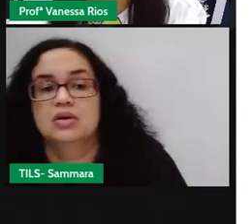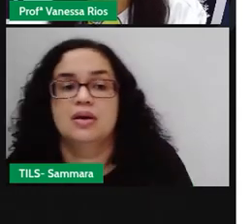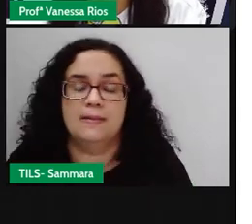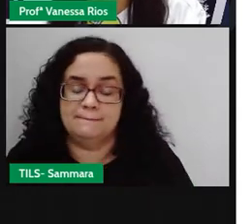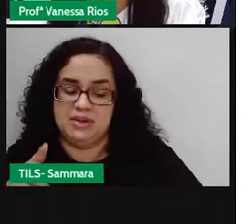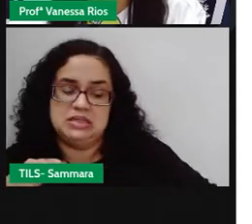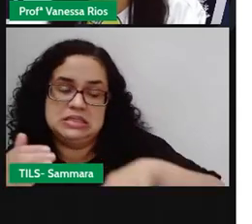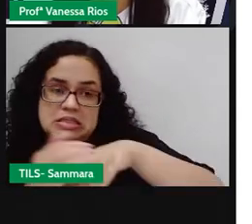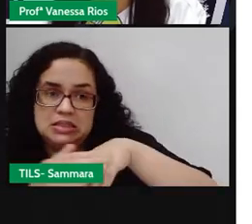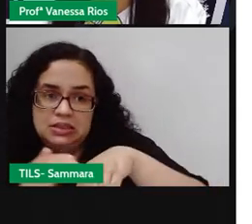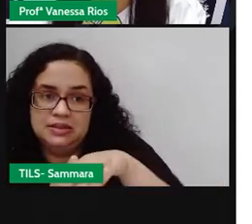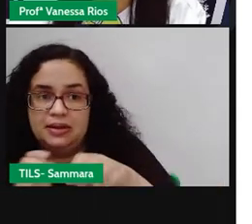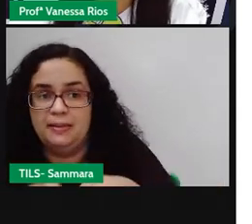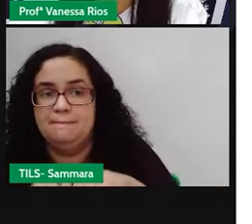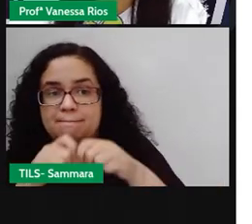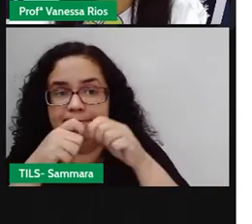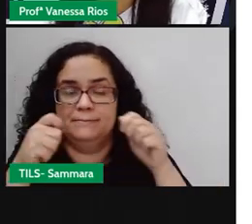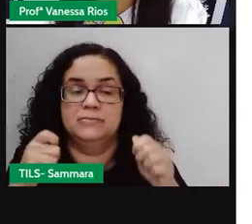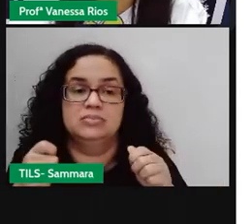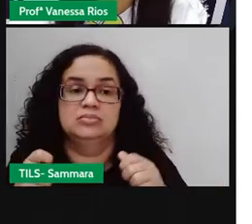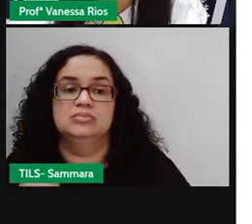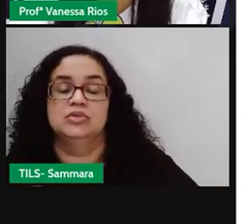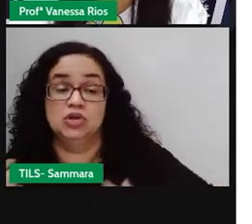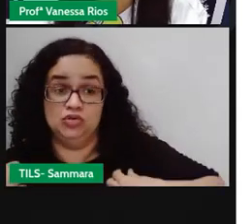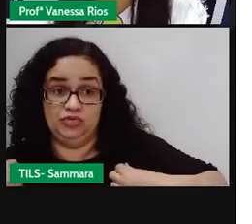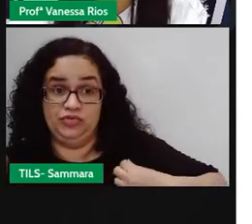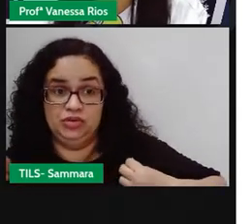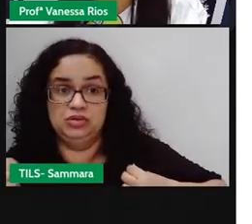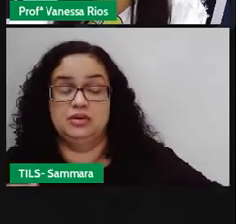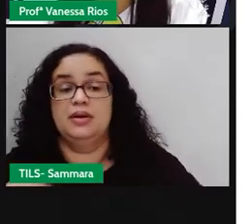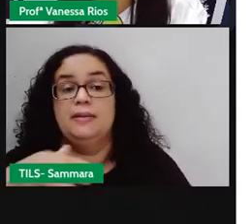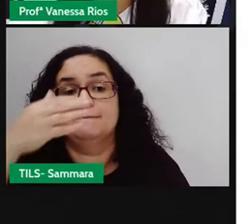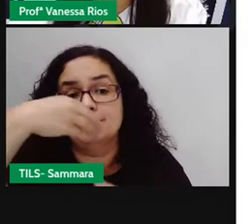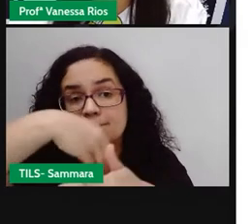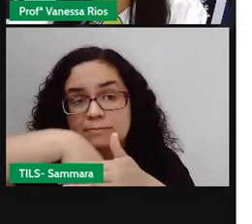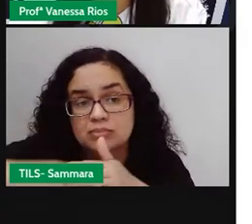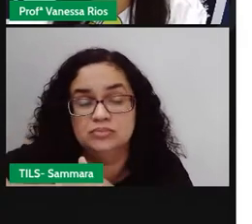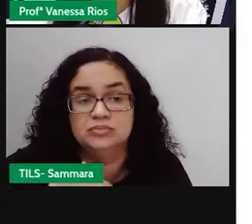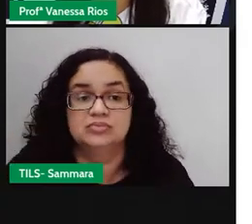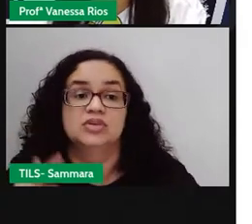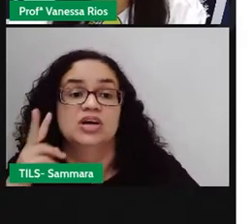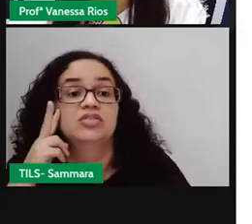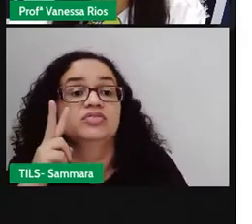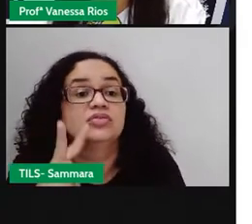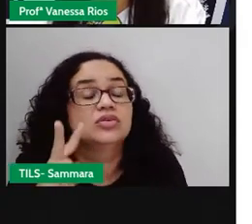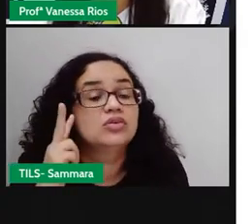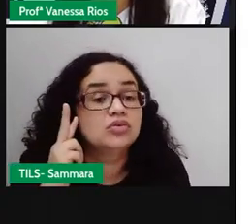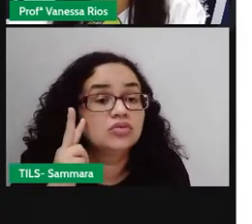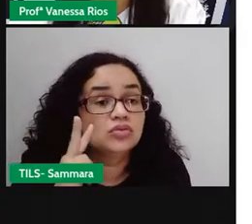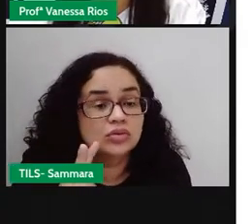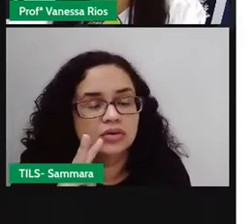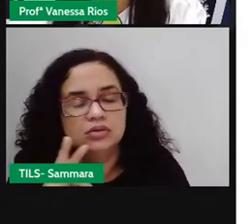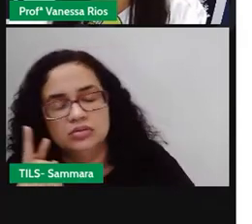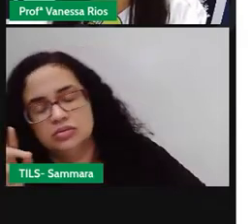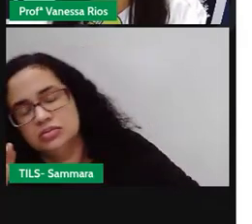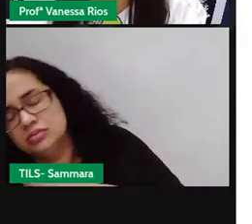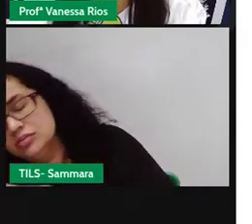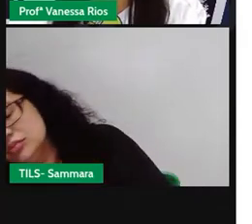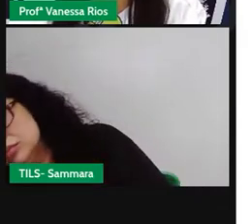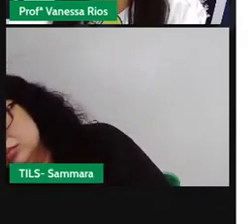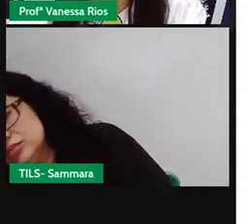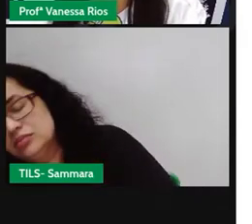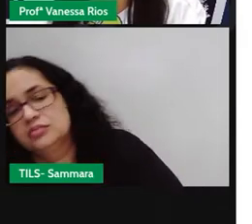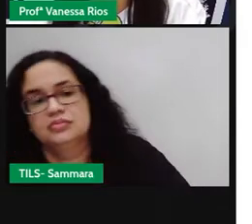de sapato, pedaços de pano do vestido e mais para dentro do mato viram um enorme bicho que dormia